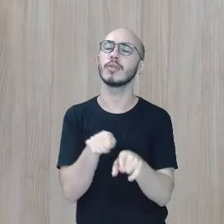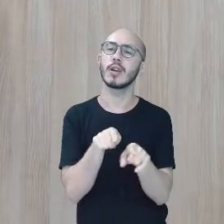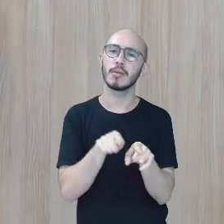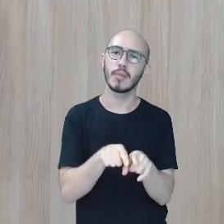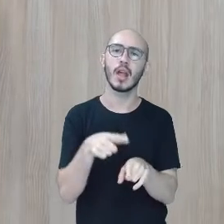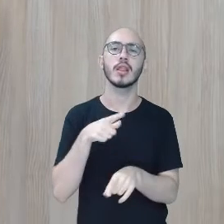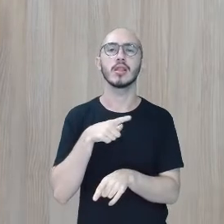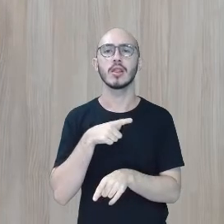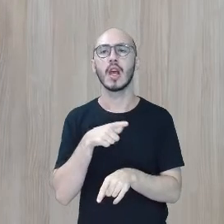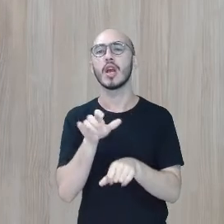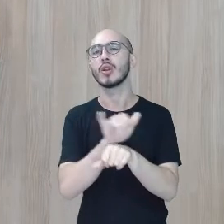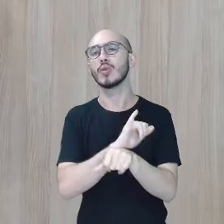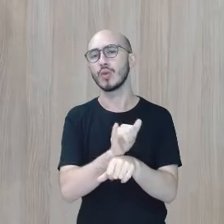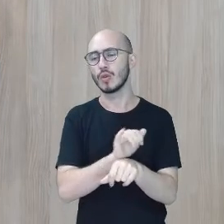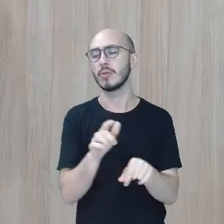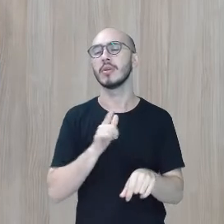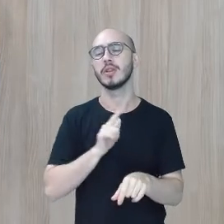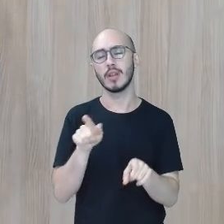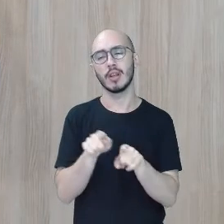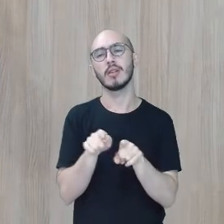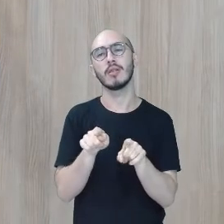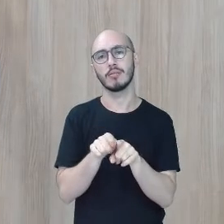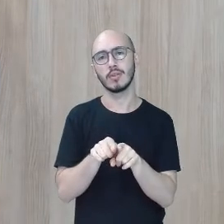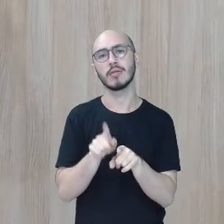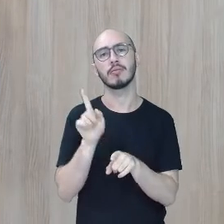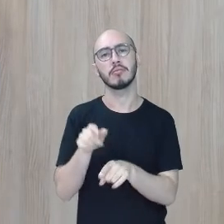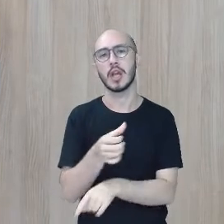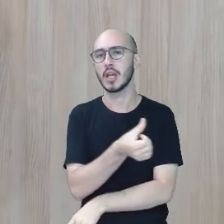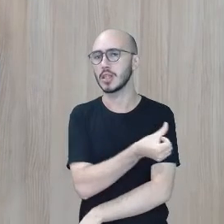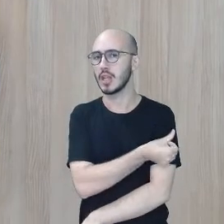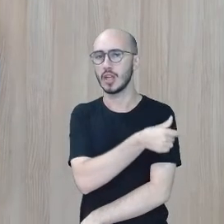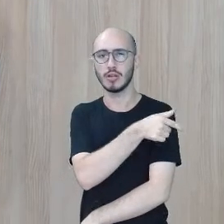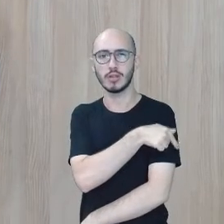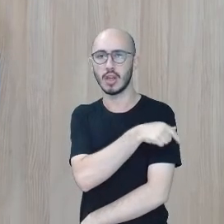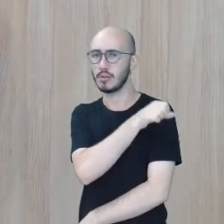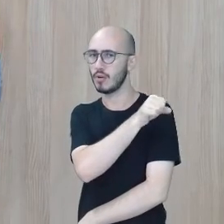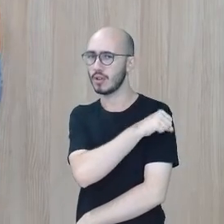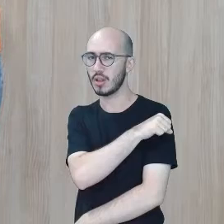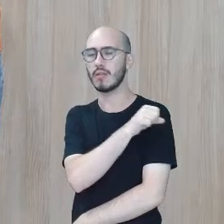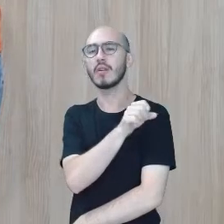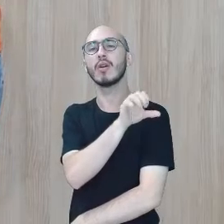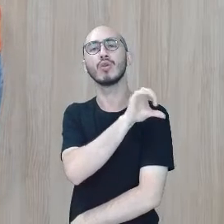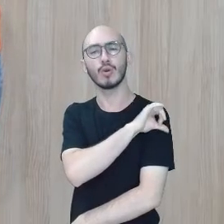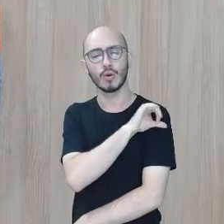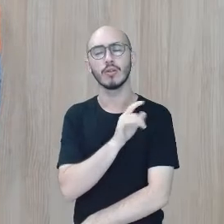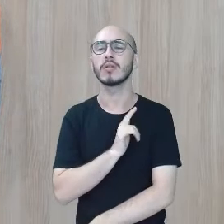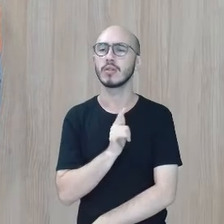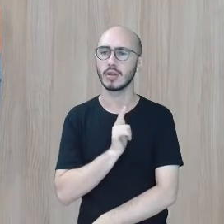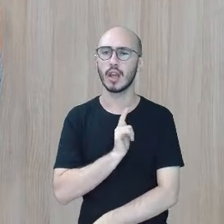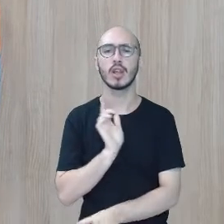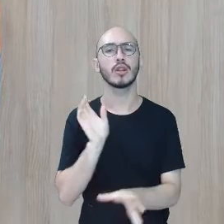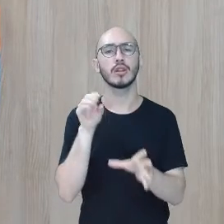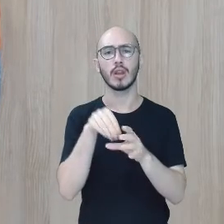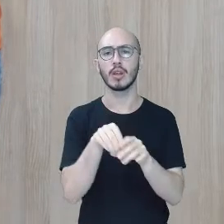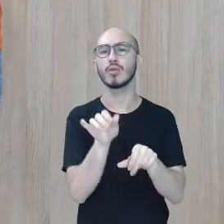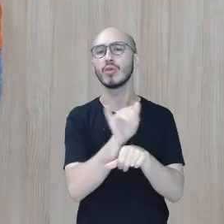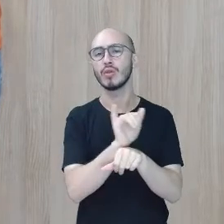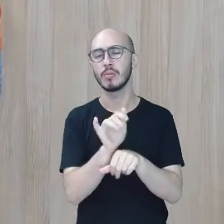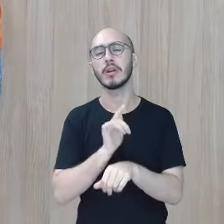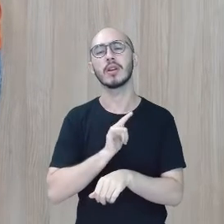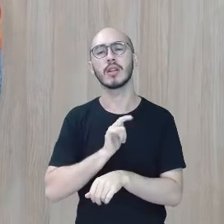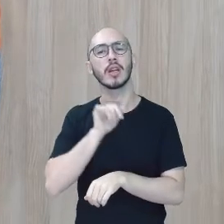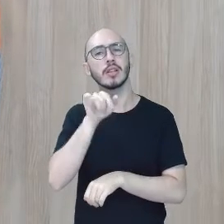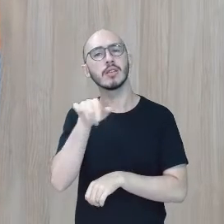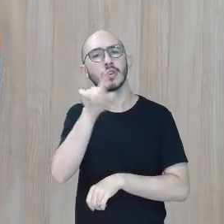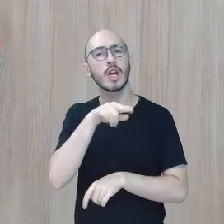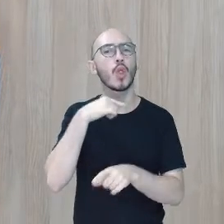canal no YouTube, lá na nossa playlist, lá tanto do sexto, do sétimo, do oitavo e do 9º ano, tá bom? Então, se você tiver alguma dúvida